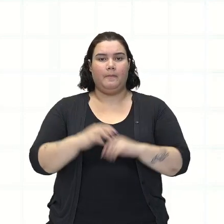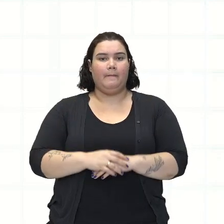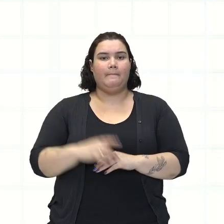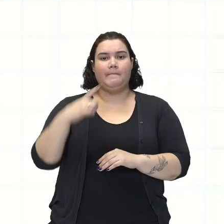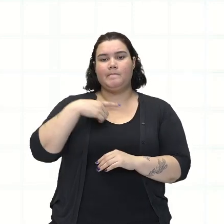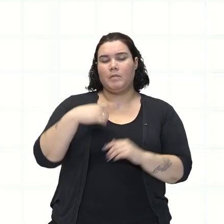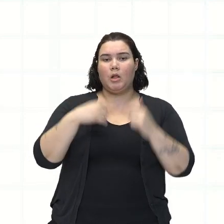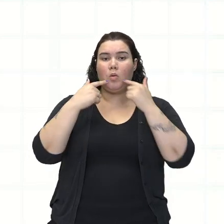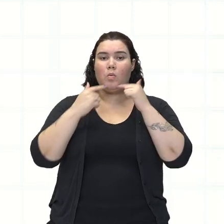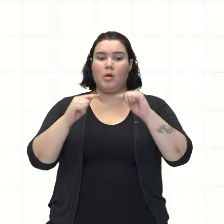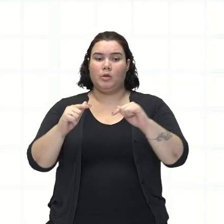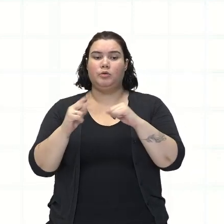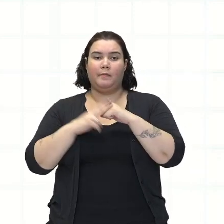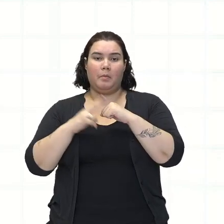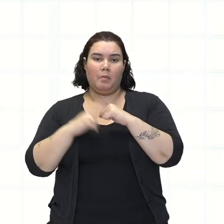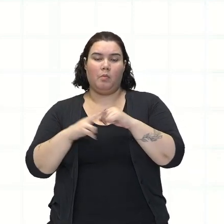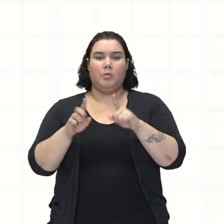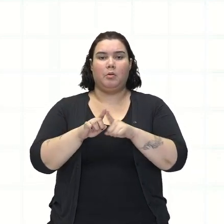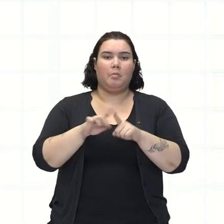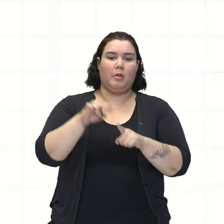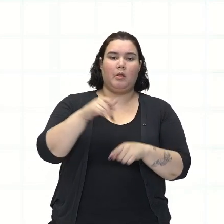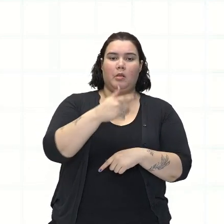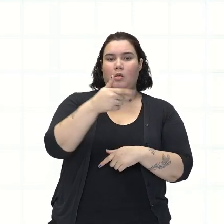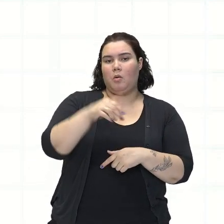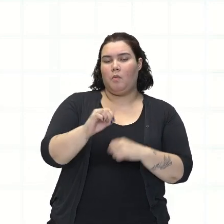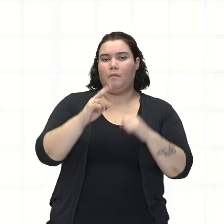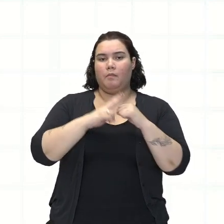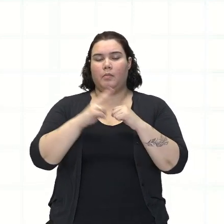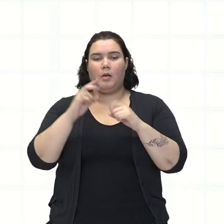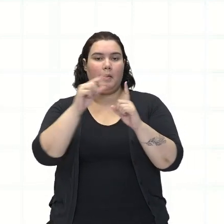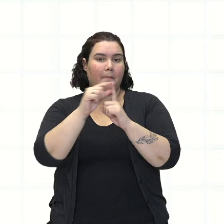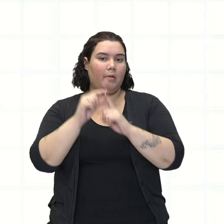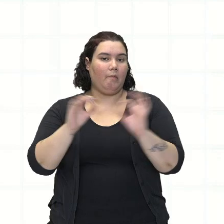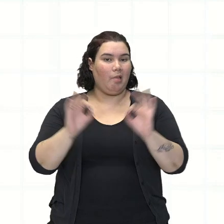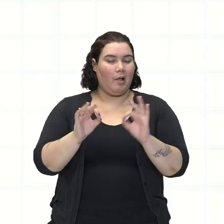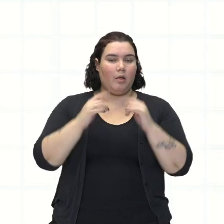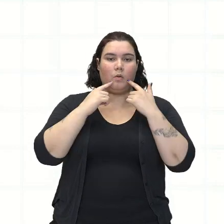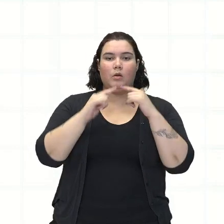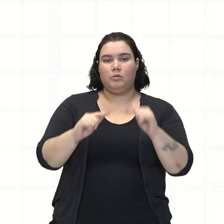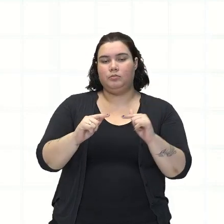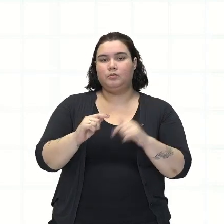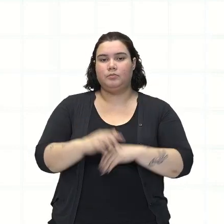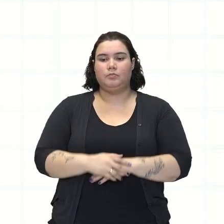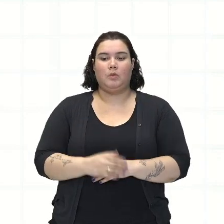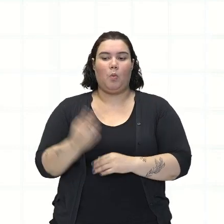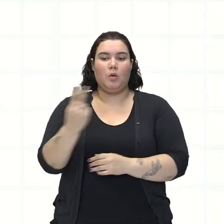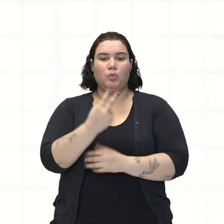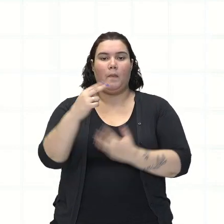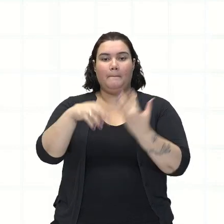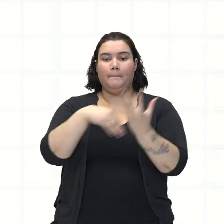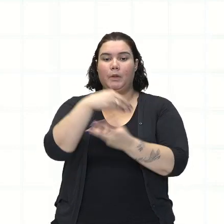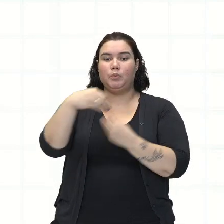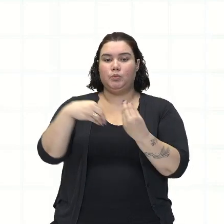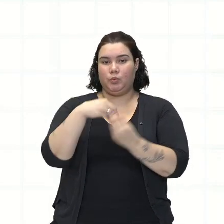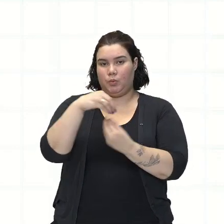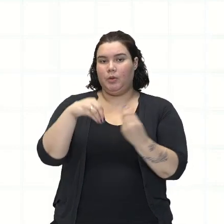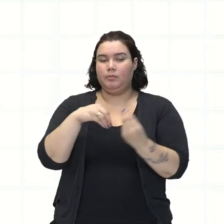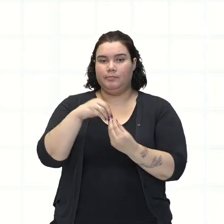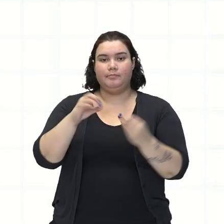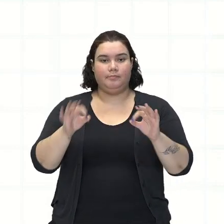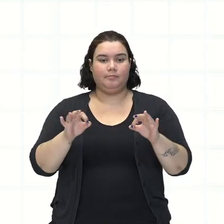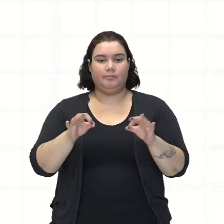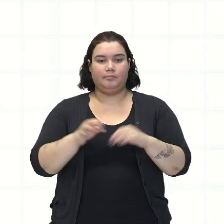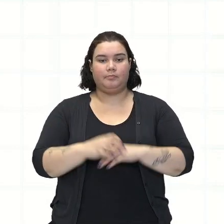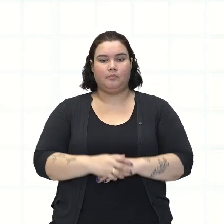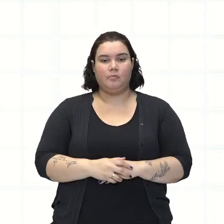a linguagem verbal e não verbal funcionando ao mesmo tempo. Então, a linguagem híbrida é como uma mistura das